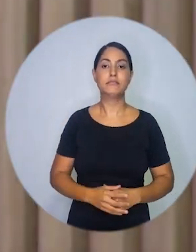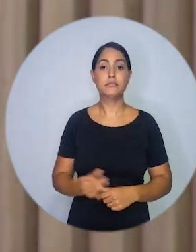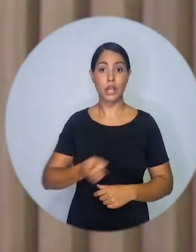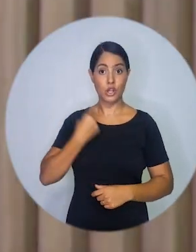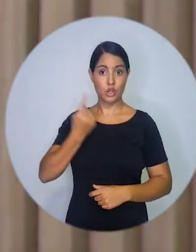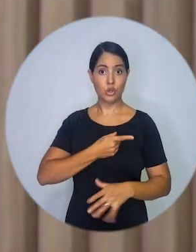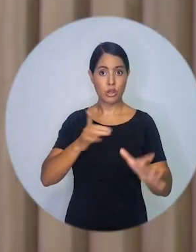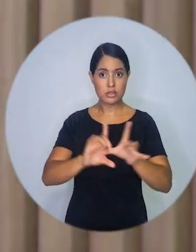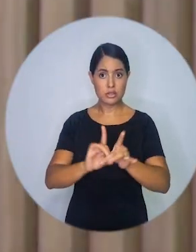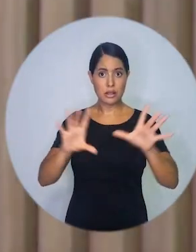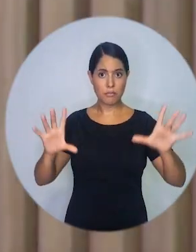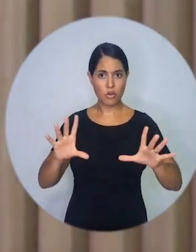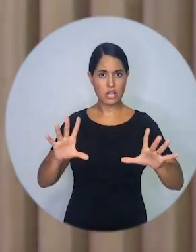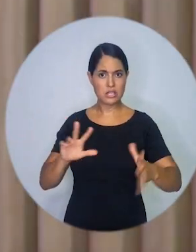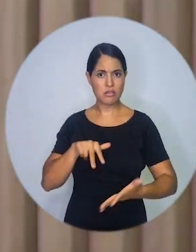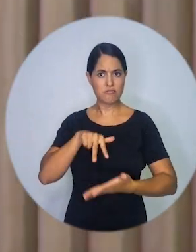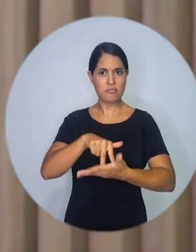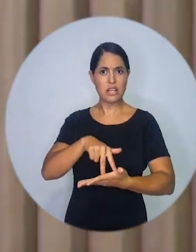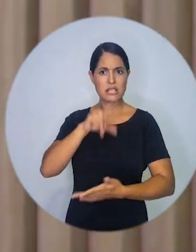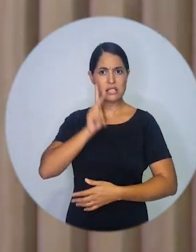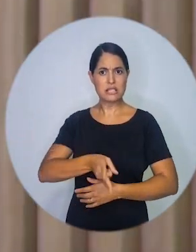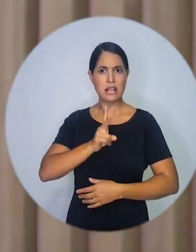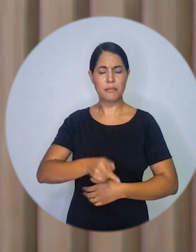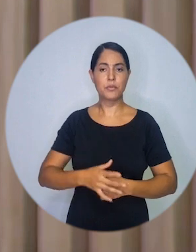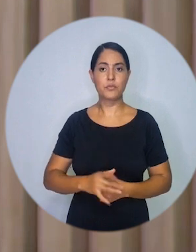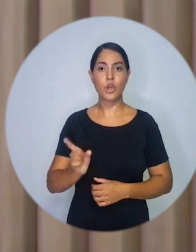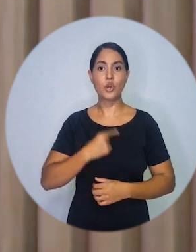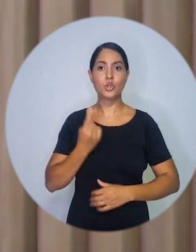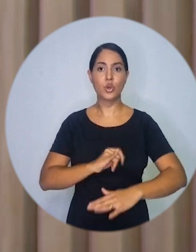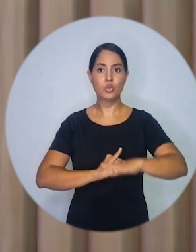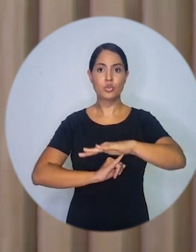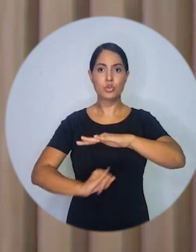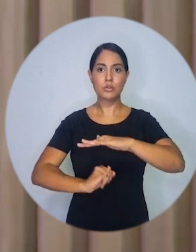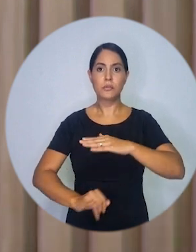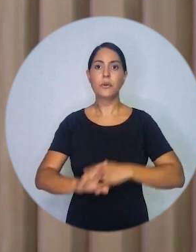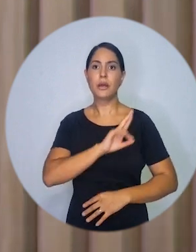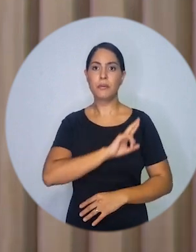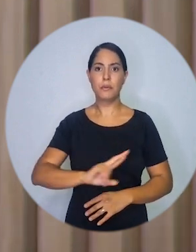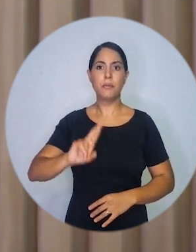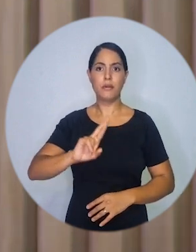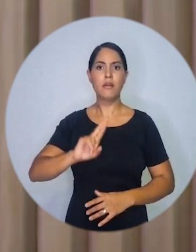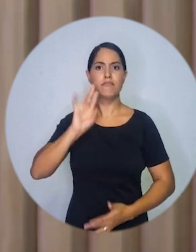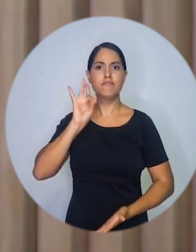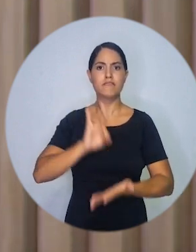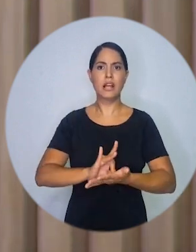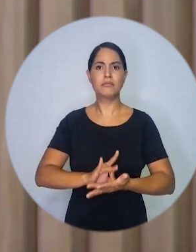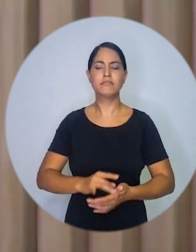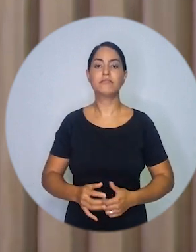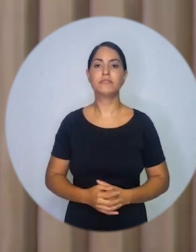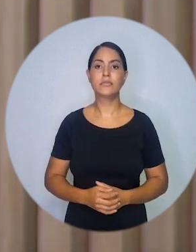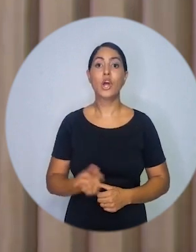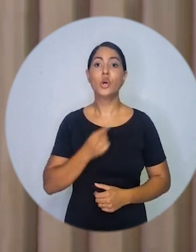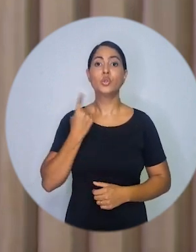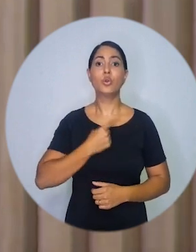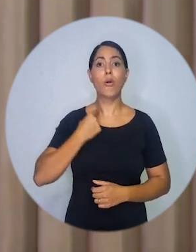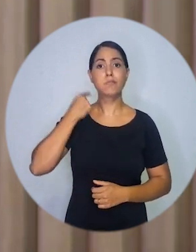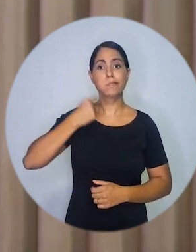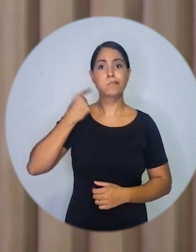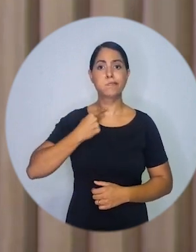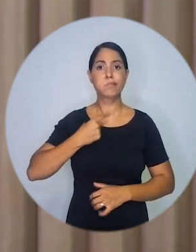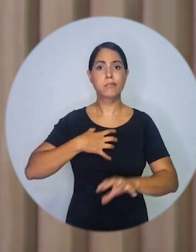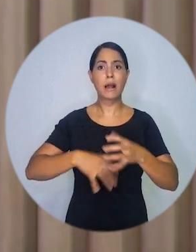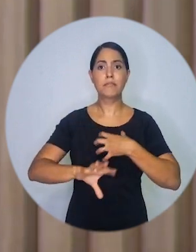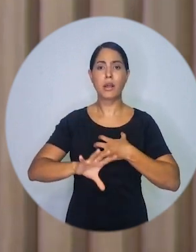democracia e das instituições que fortalecem nosso sistema republicano. Estamos aqui para assegurar que a voz da advocacia seja